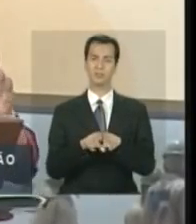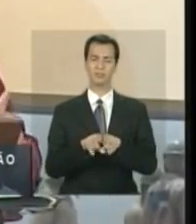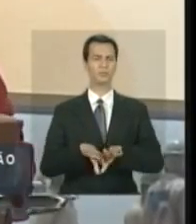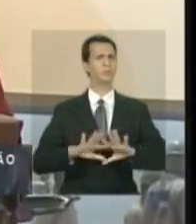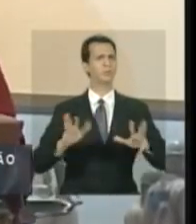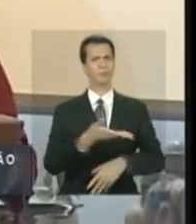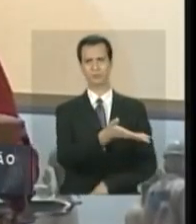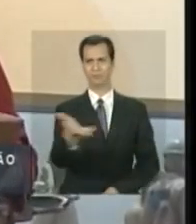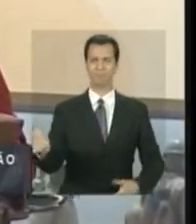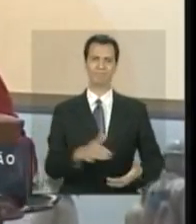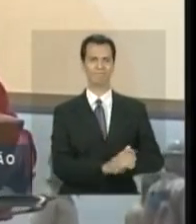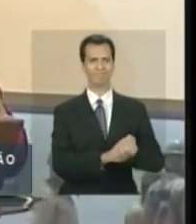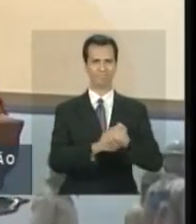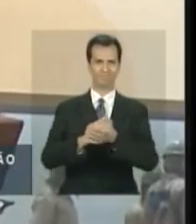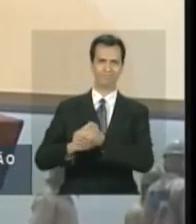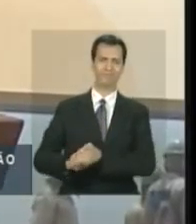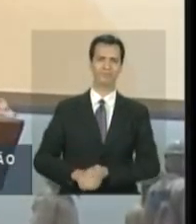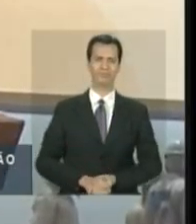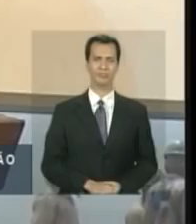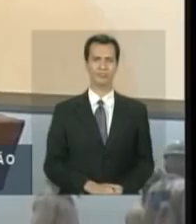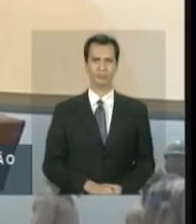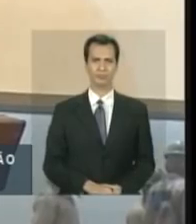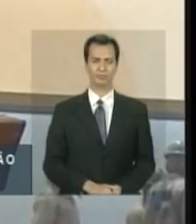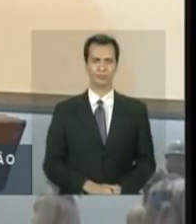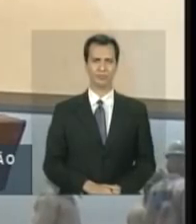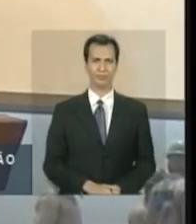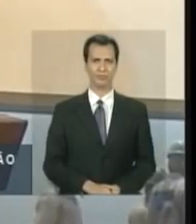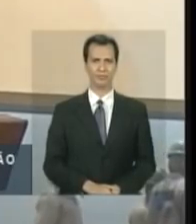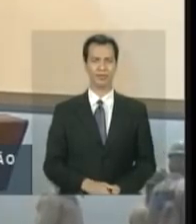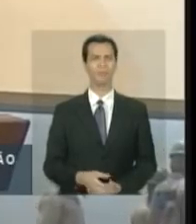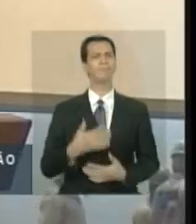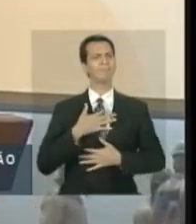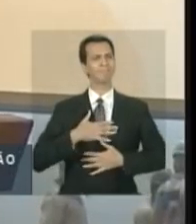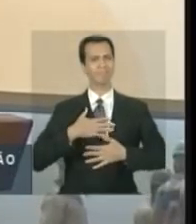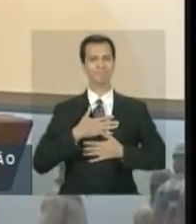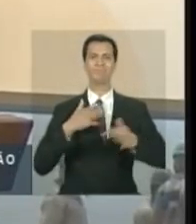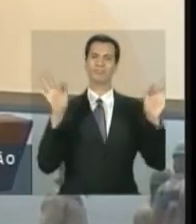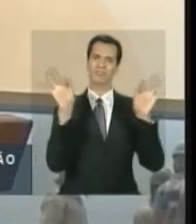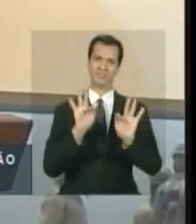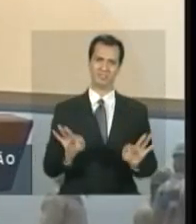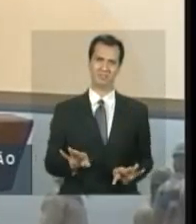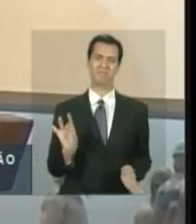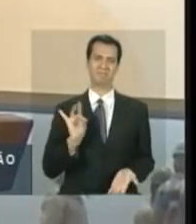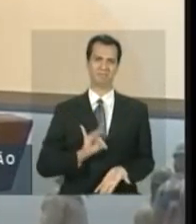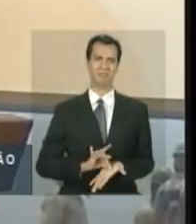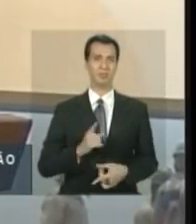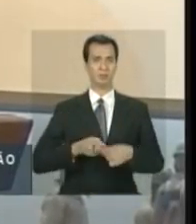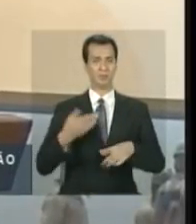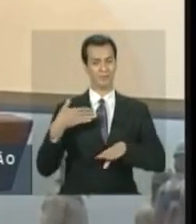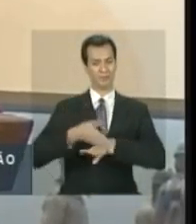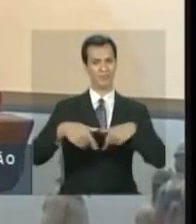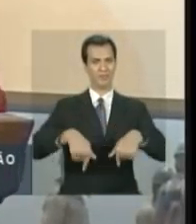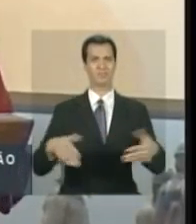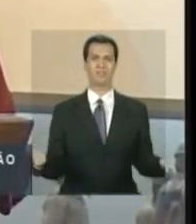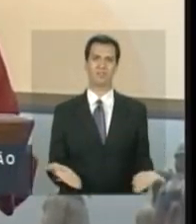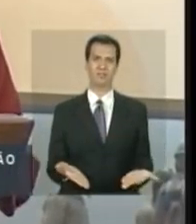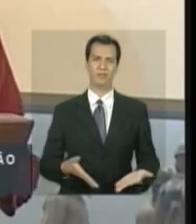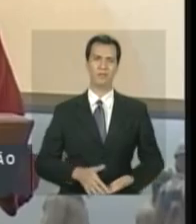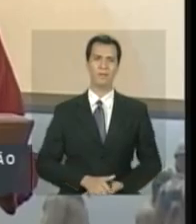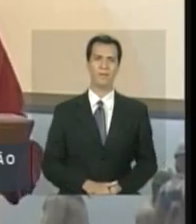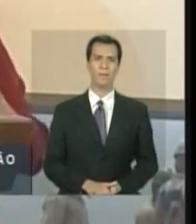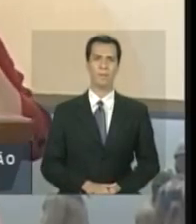Camaçari aqui presentes. Eu me sinto muito feliz de estar aqui agora e de